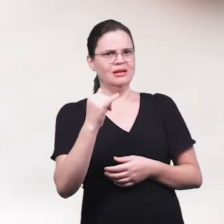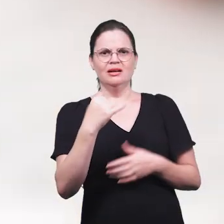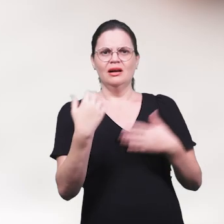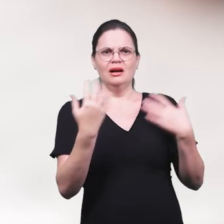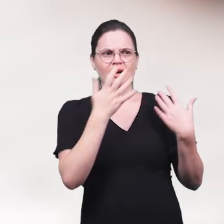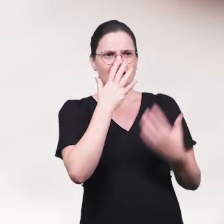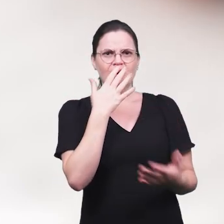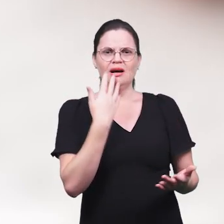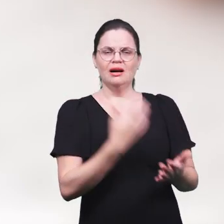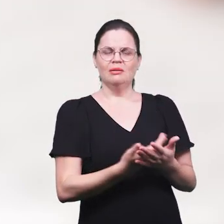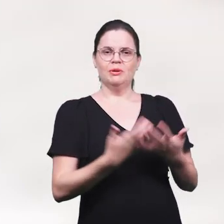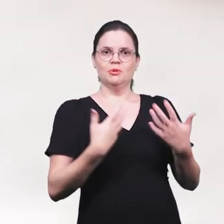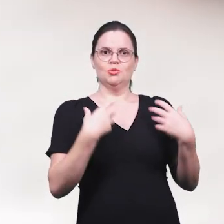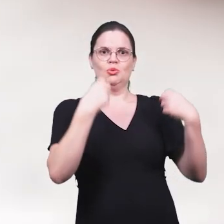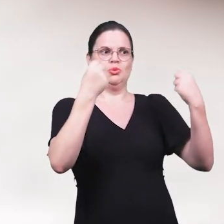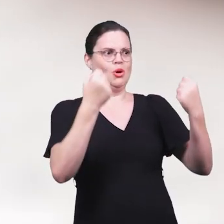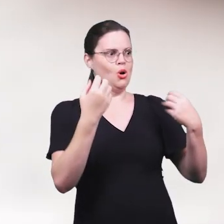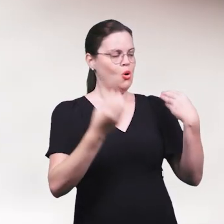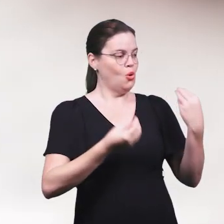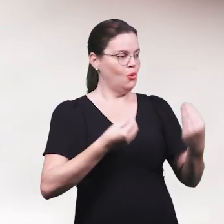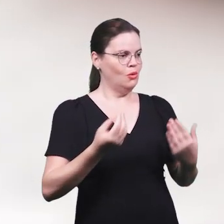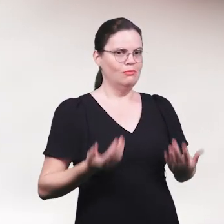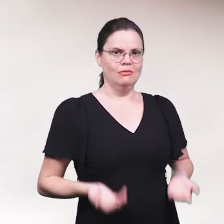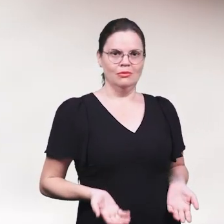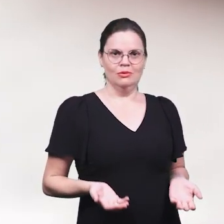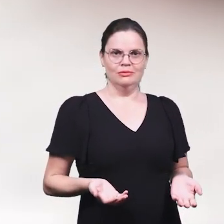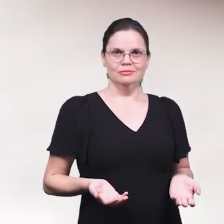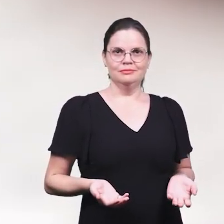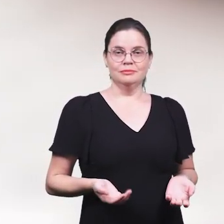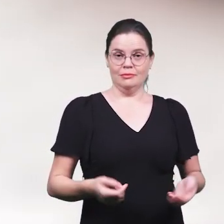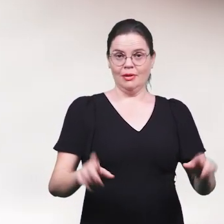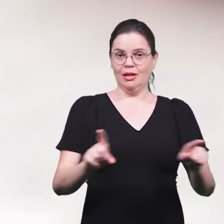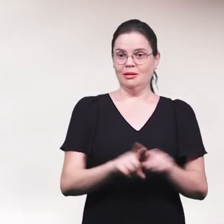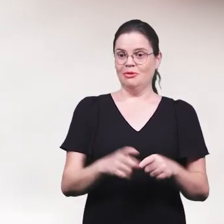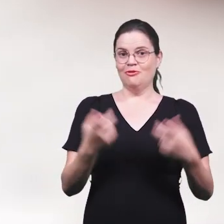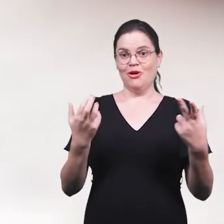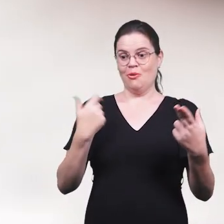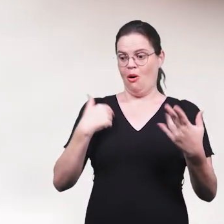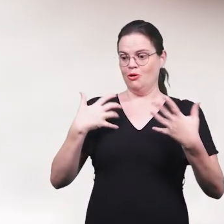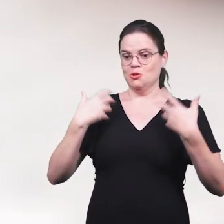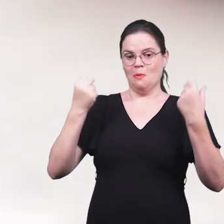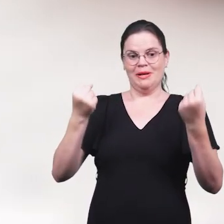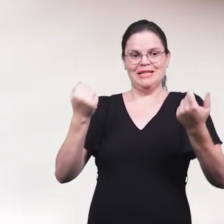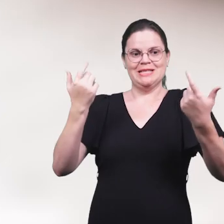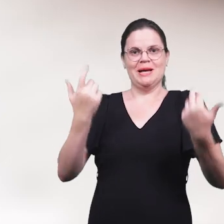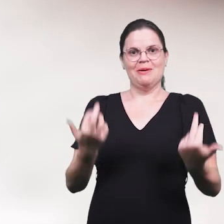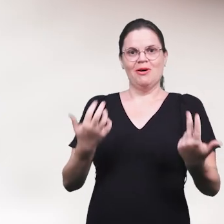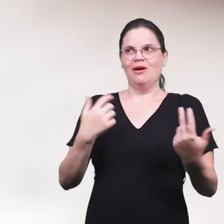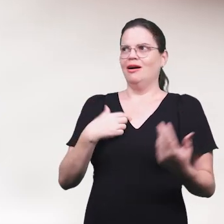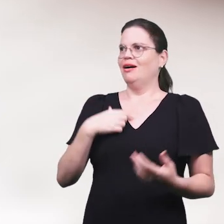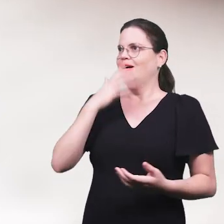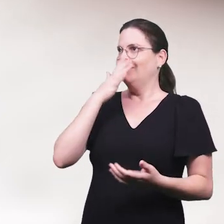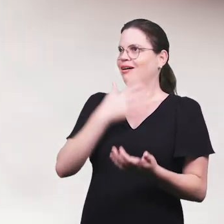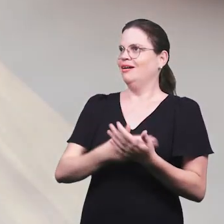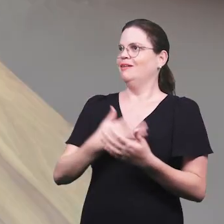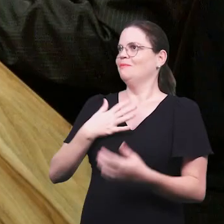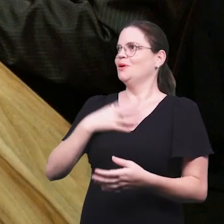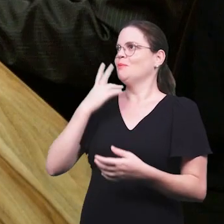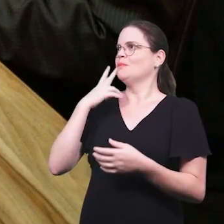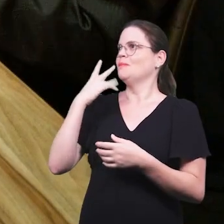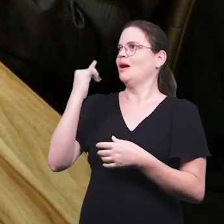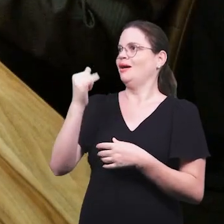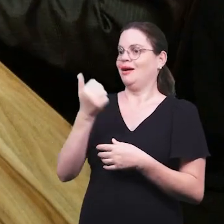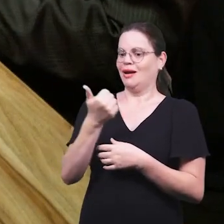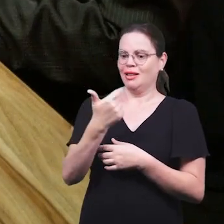pai, né? Carros de Israel e seus cavaleiros. Era uma expressão assim de espanto, né? Dele, né?